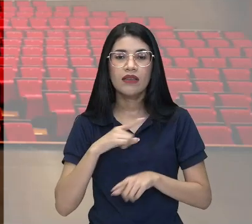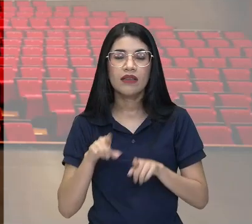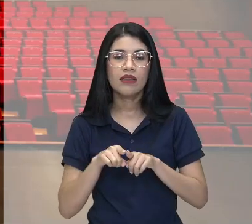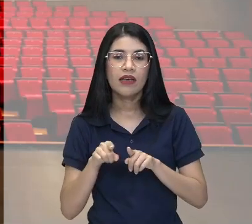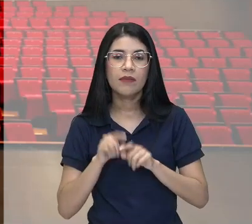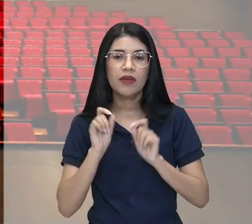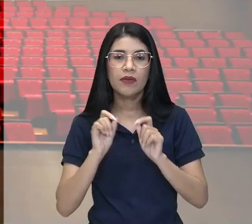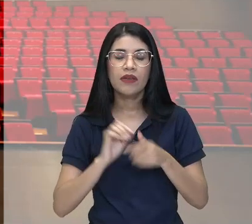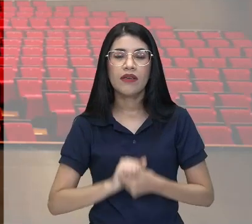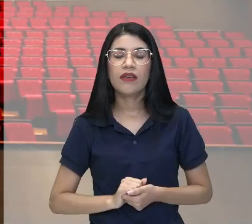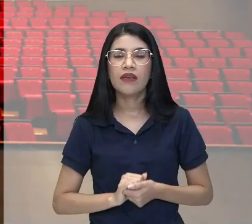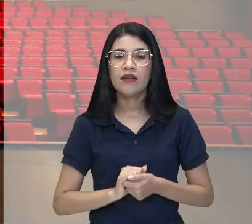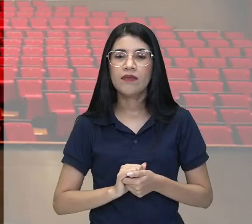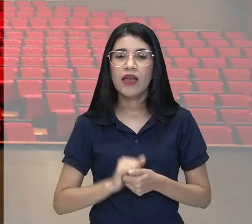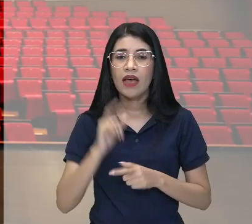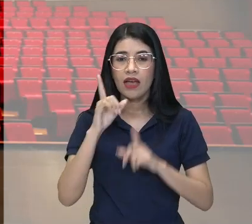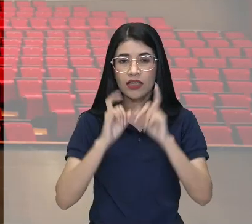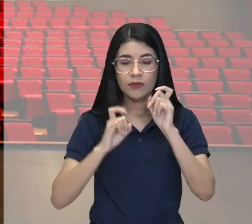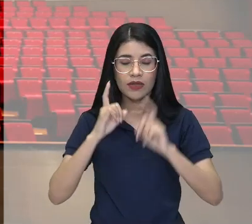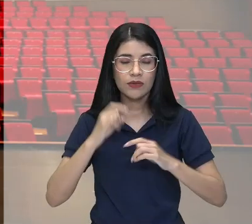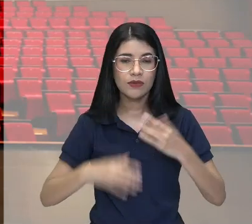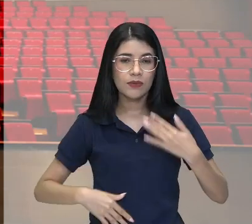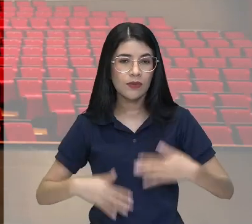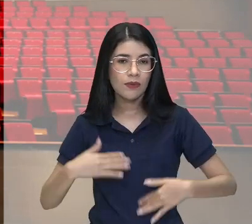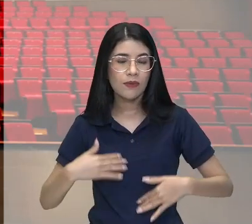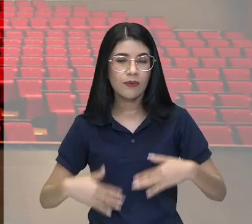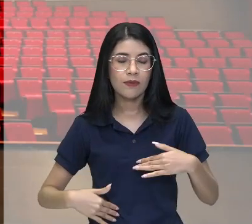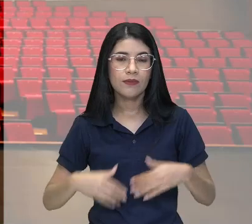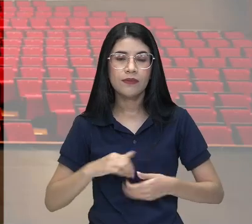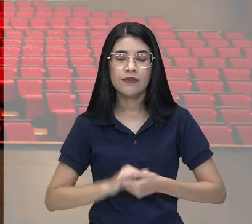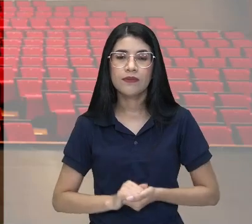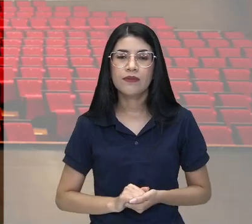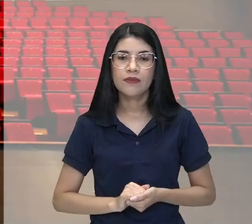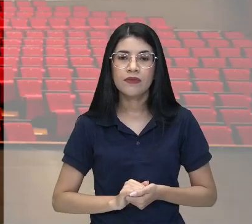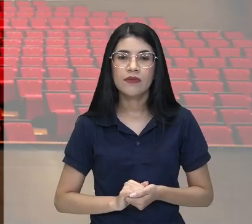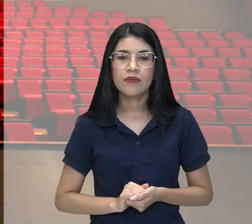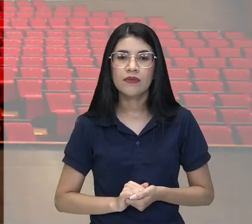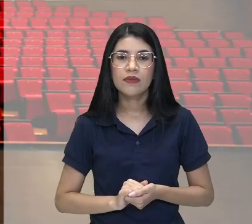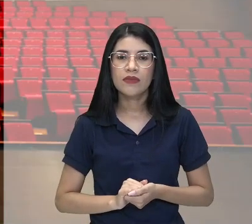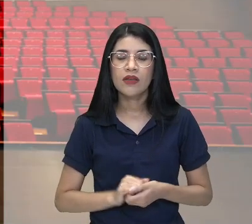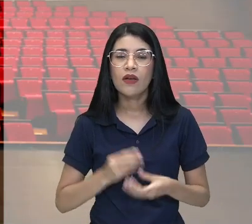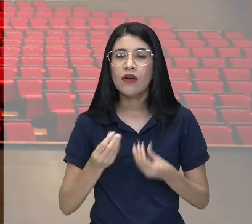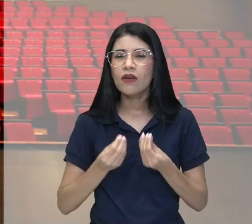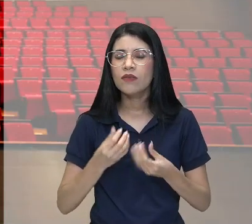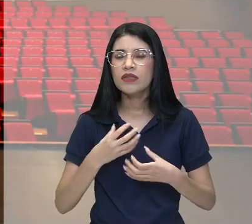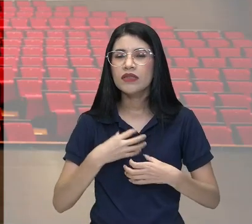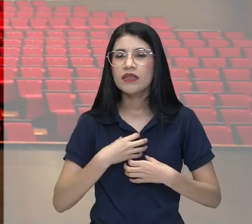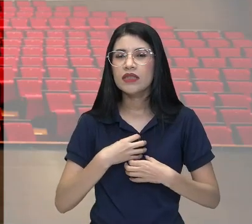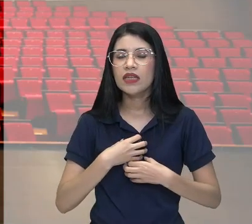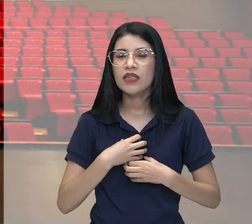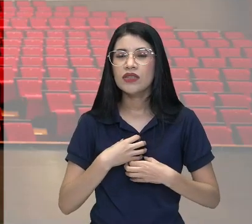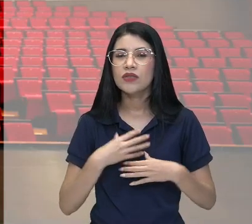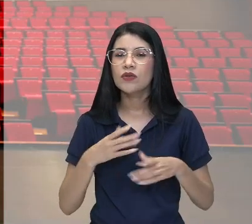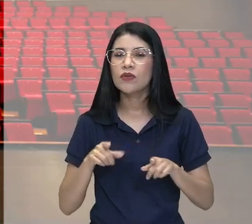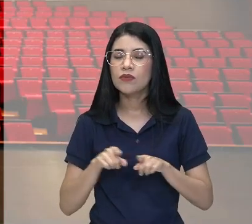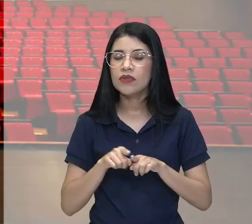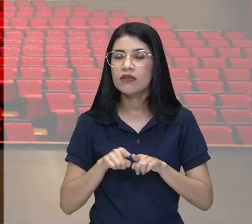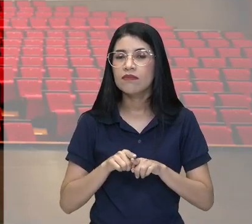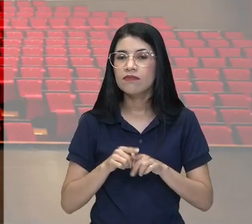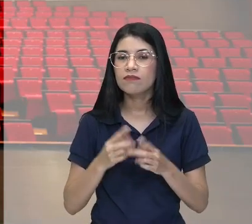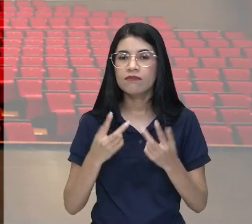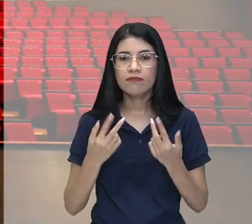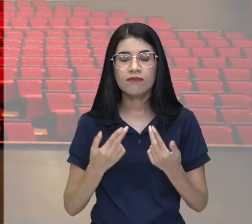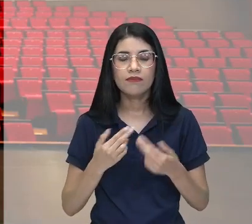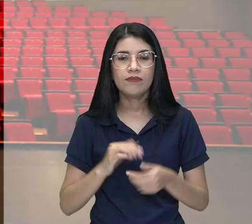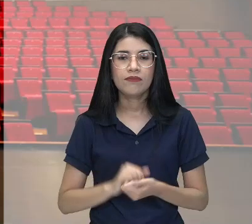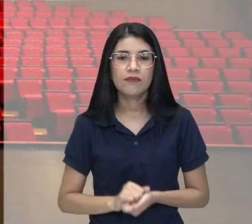nossas expressões corporais. Tudo que você sente, o seu corpo também sente aqui,